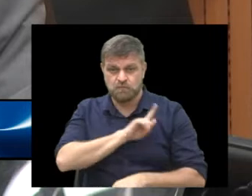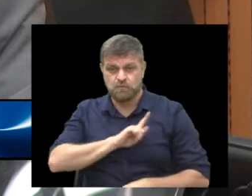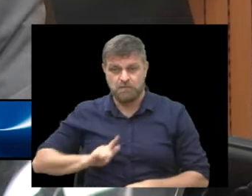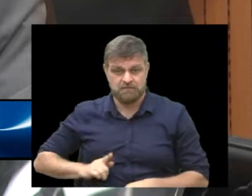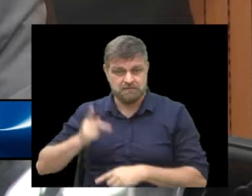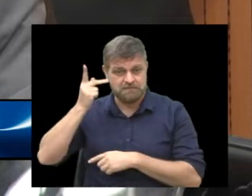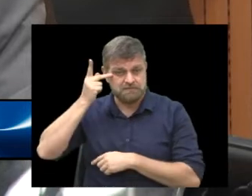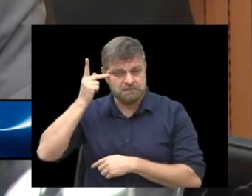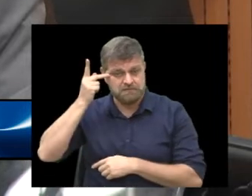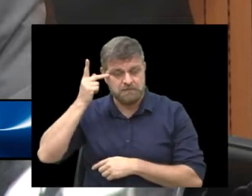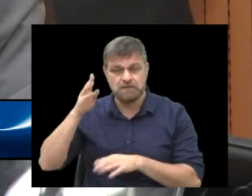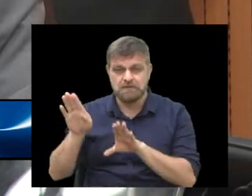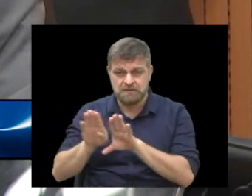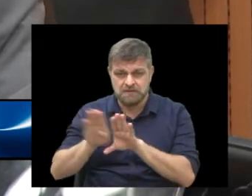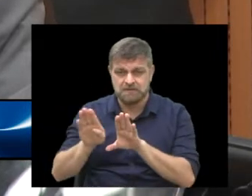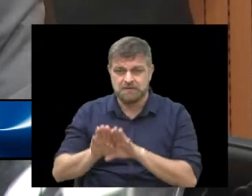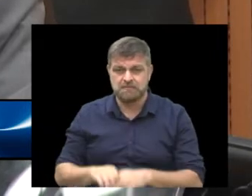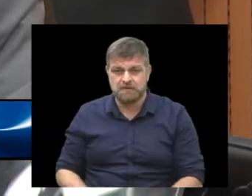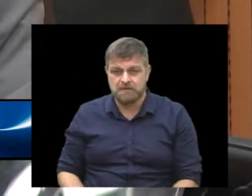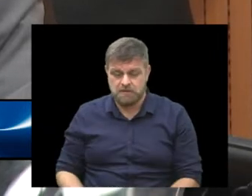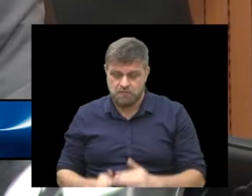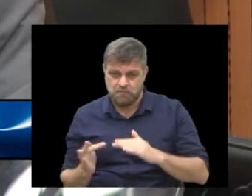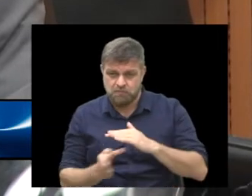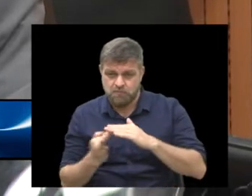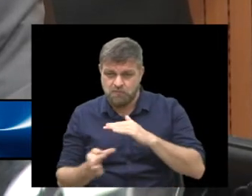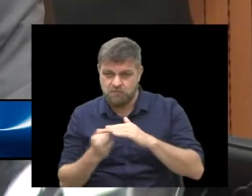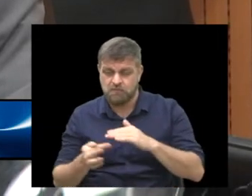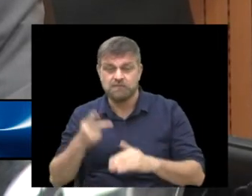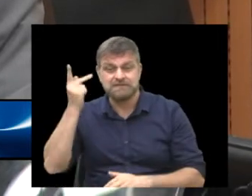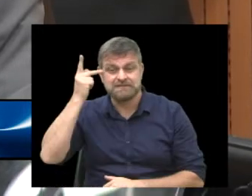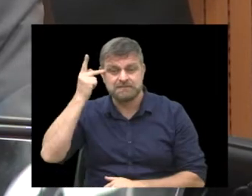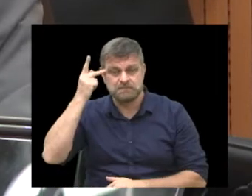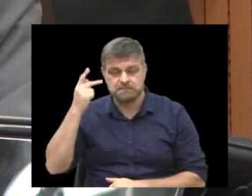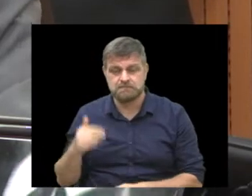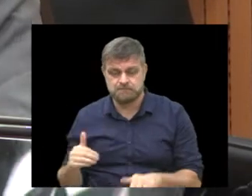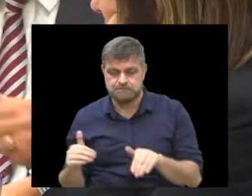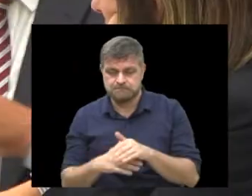São Paulo e o Fundo de Solidariedade de São Paulo.